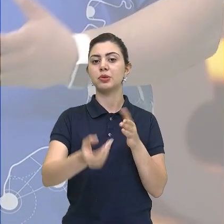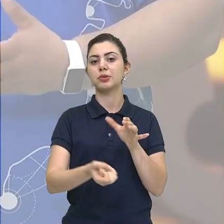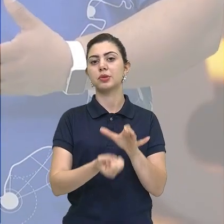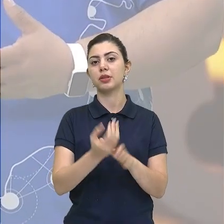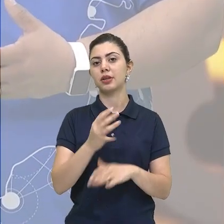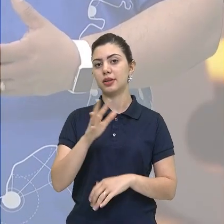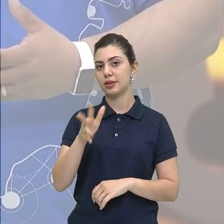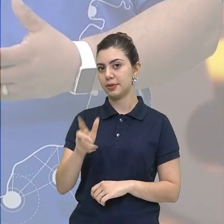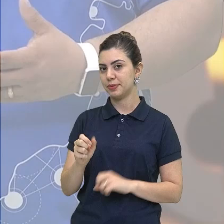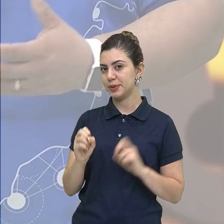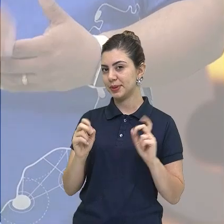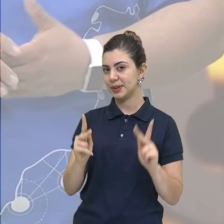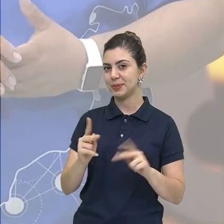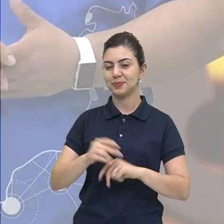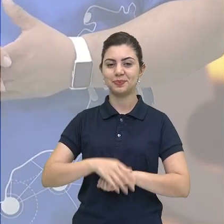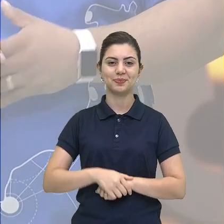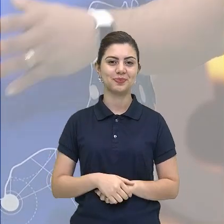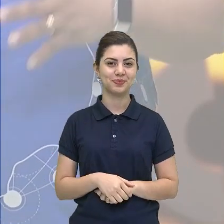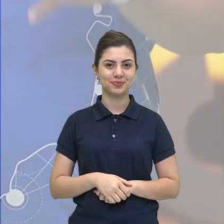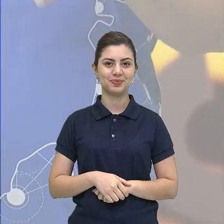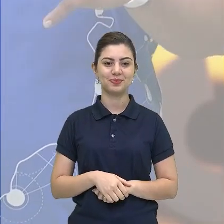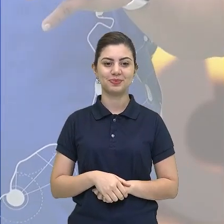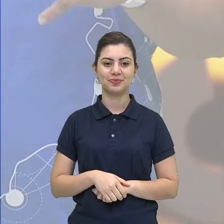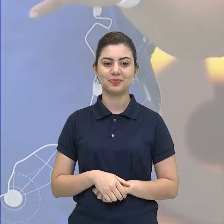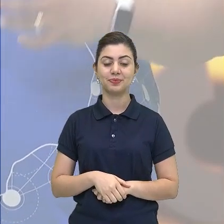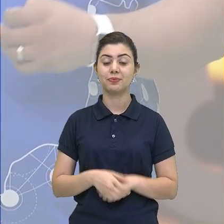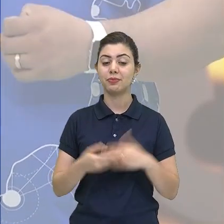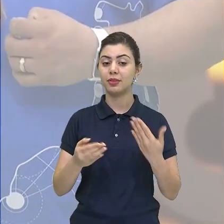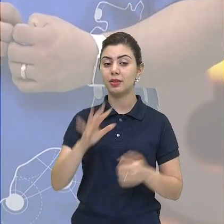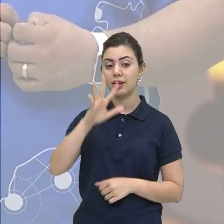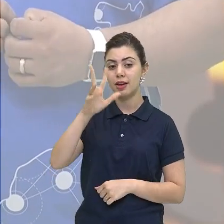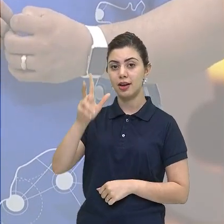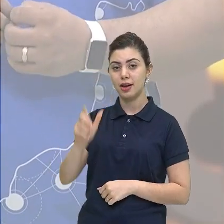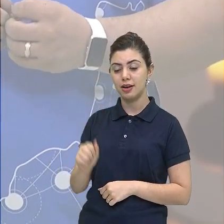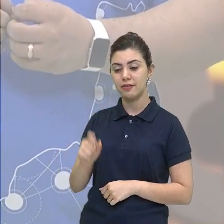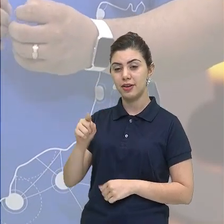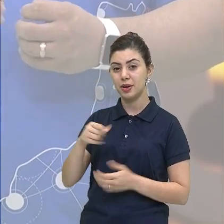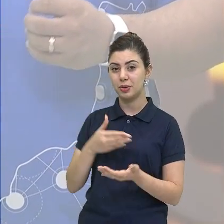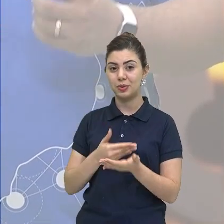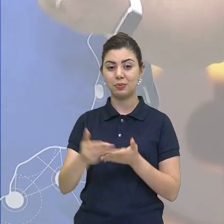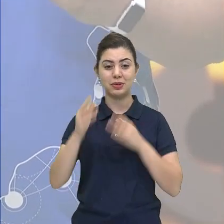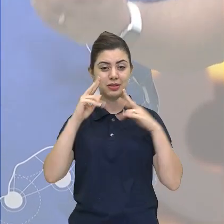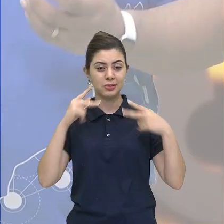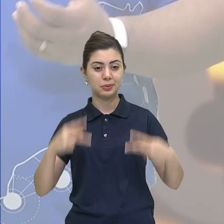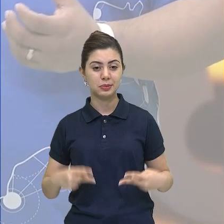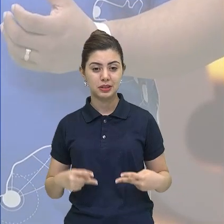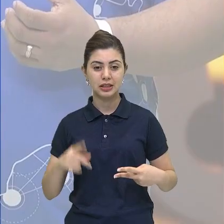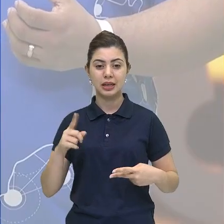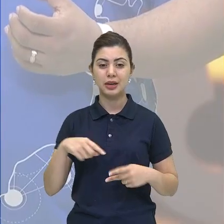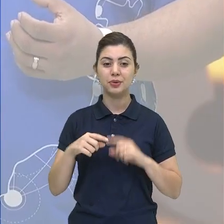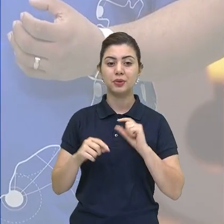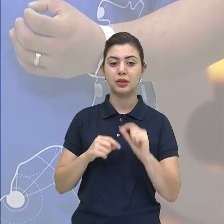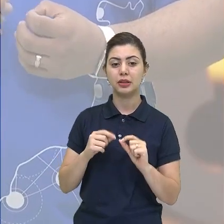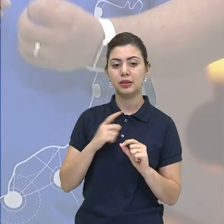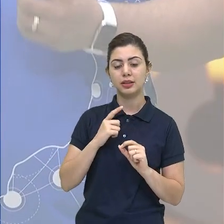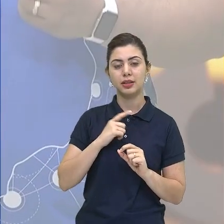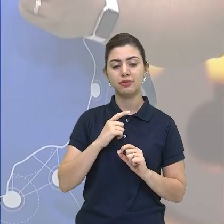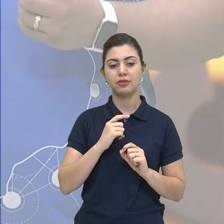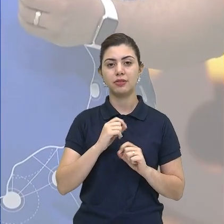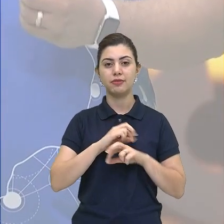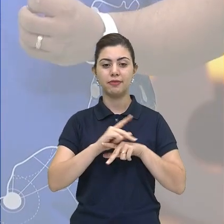África. Certinho? Então vamos lá, introdução. A África, berço da humanidade, desenvolveu ao longo de milênios